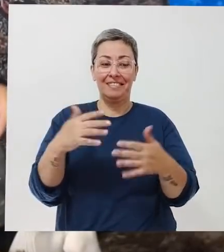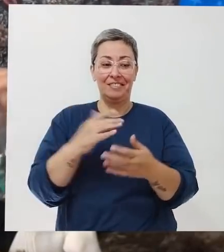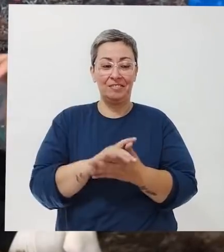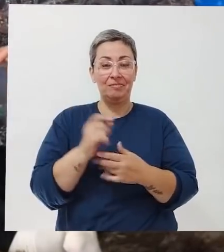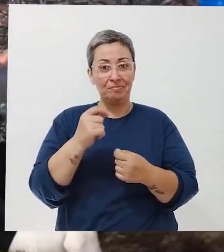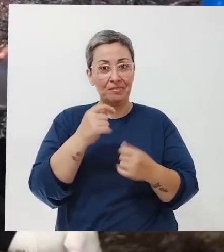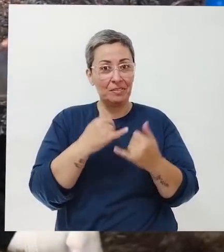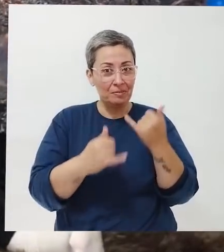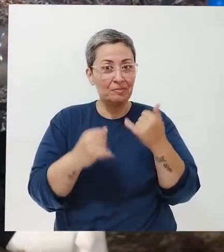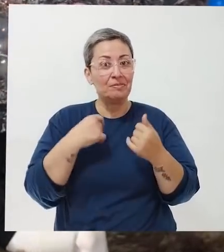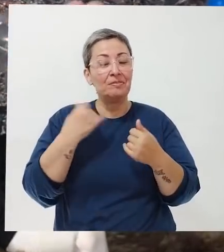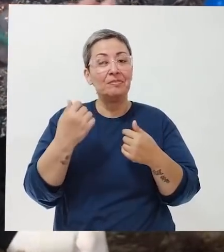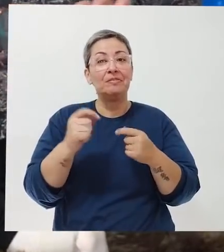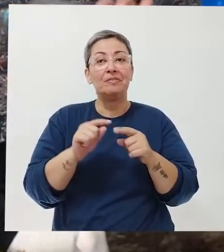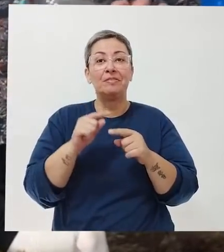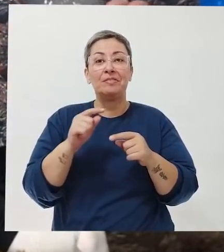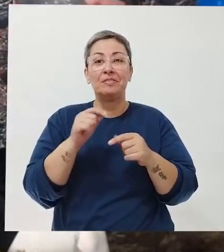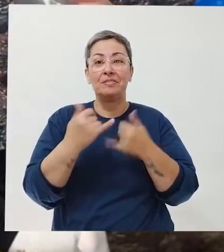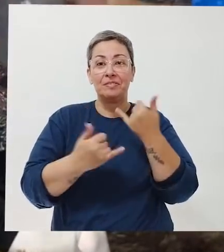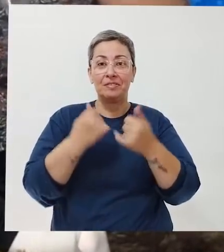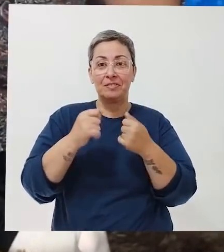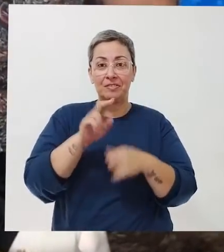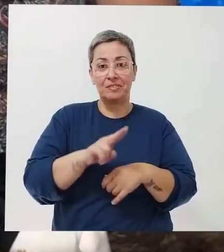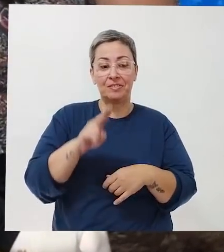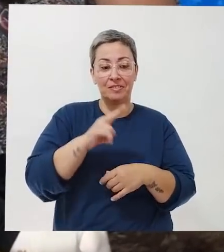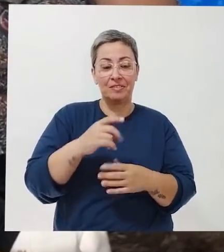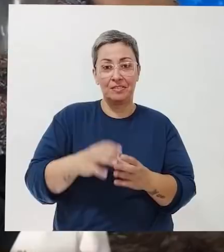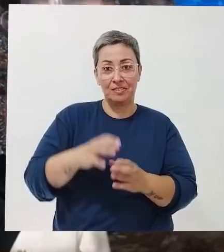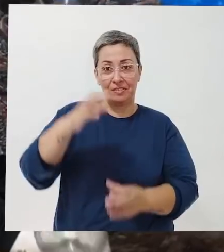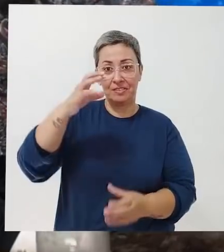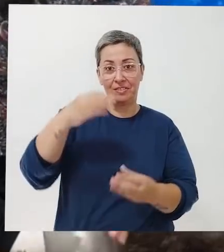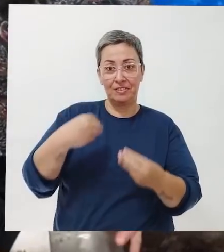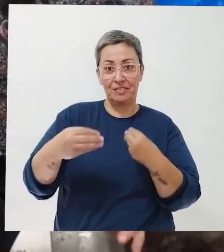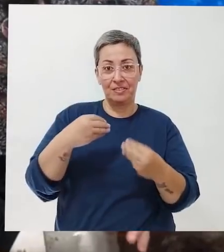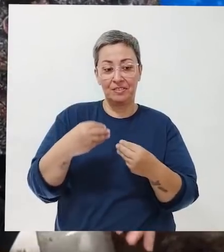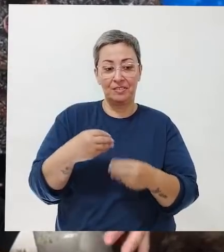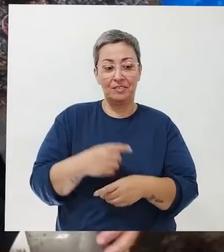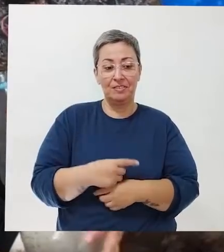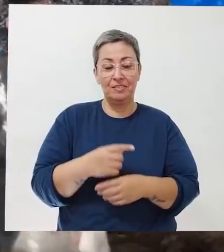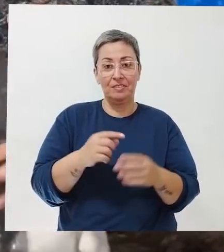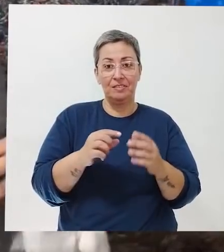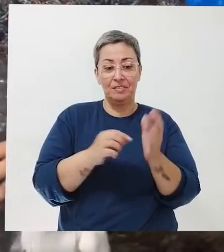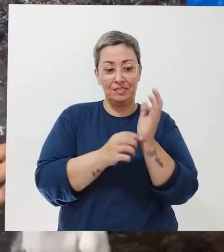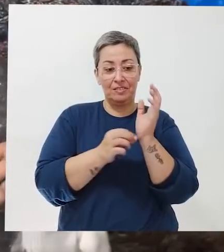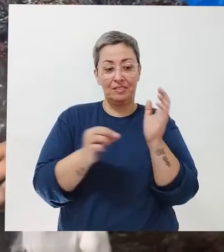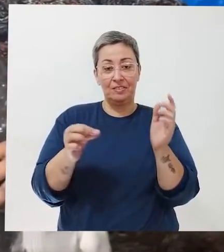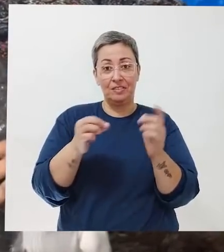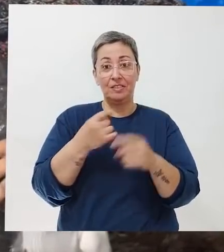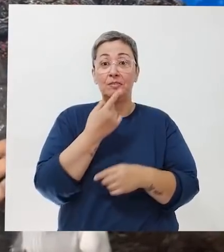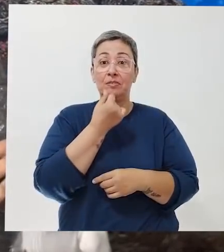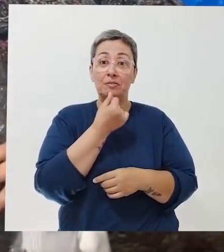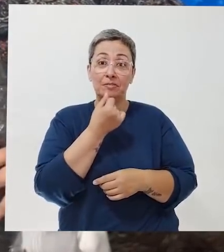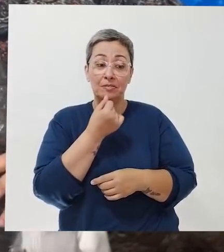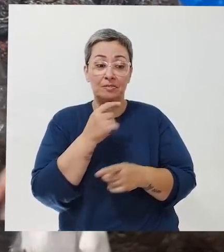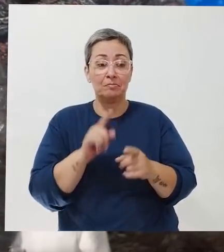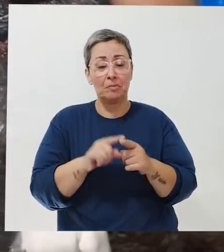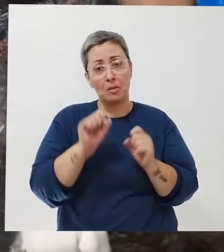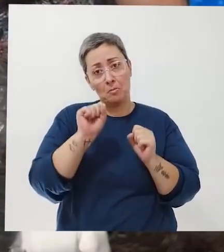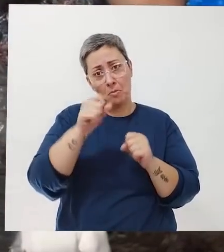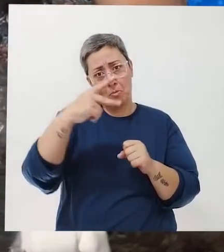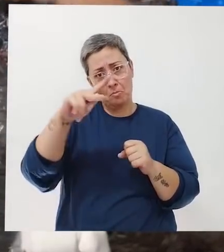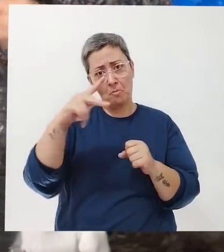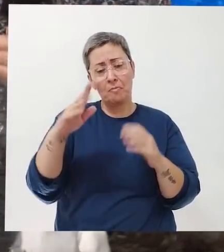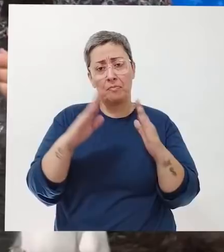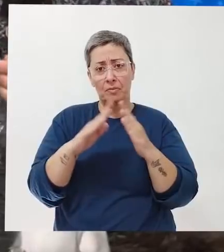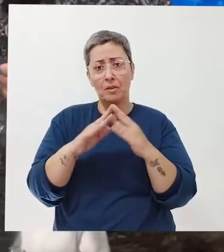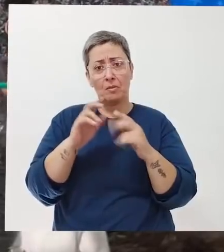Consegui! Para essa brincadeira, vamos precisar de uma garrafa PET. Aqui na minha casa eu utilizei o lápis. Aí